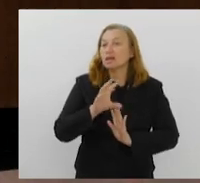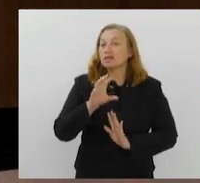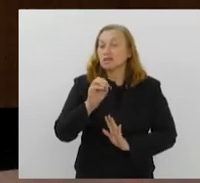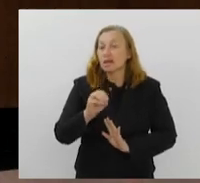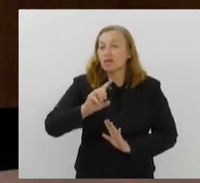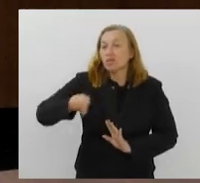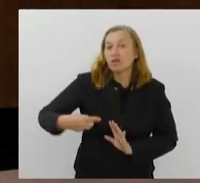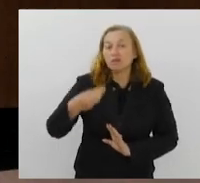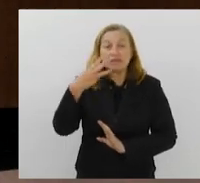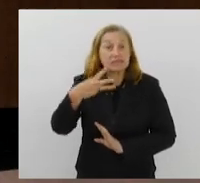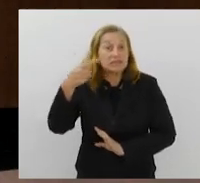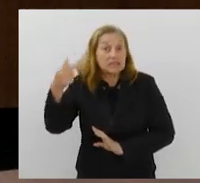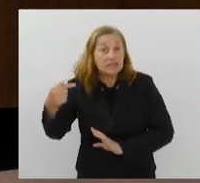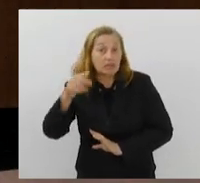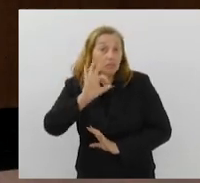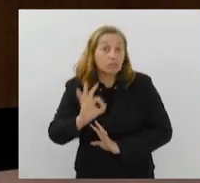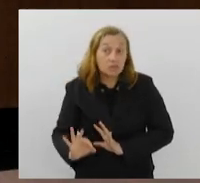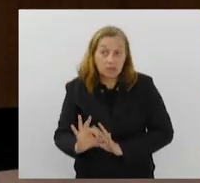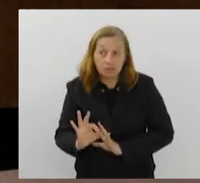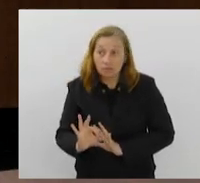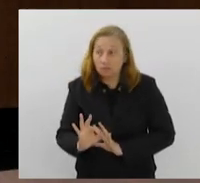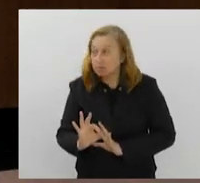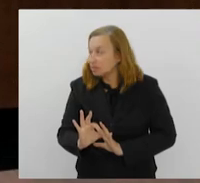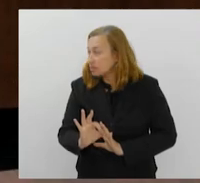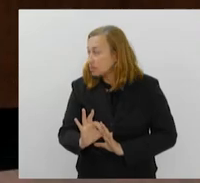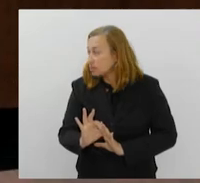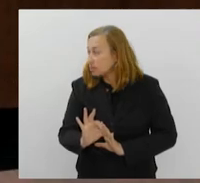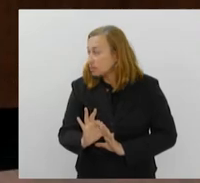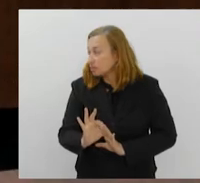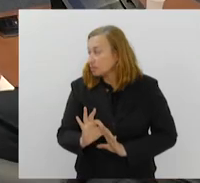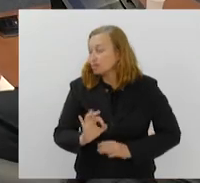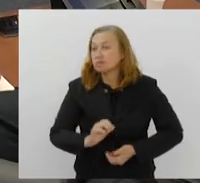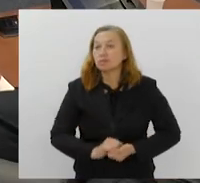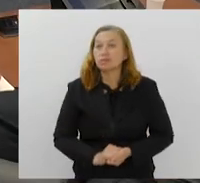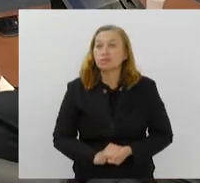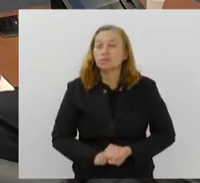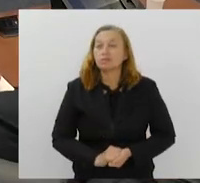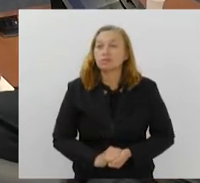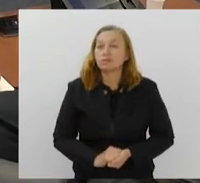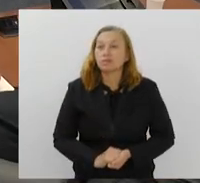0,37% das despesas líquidas.